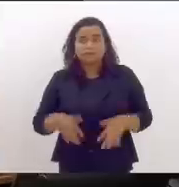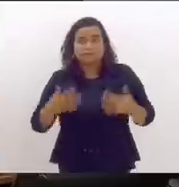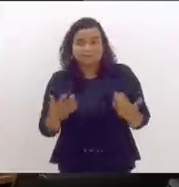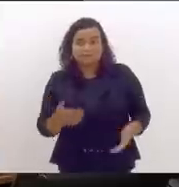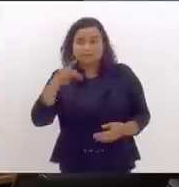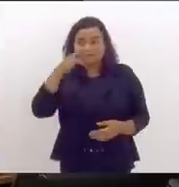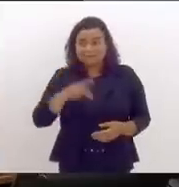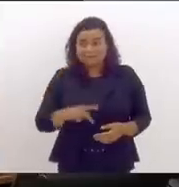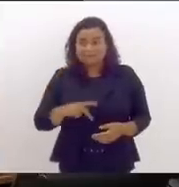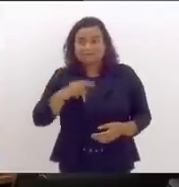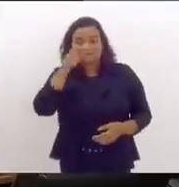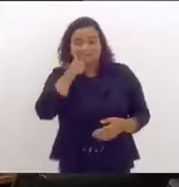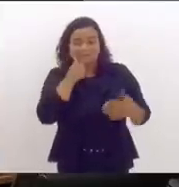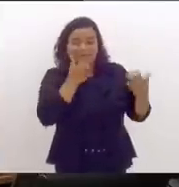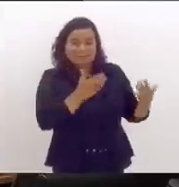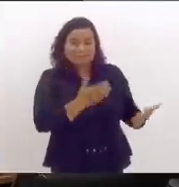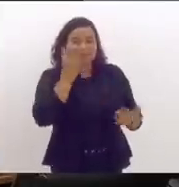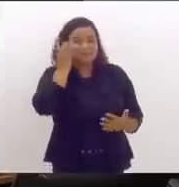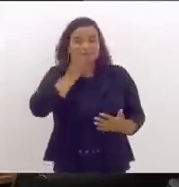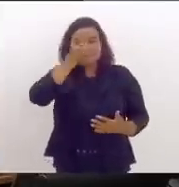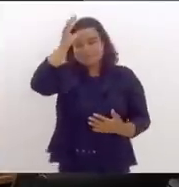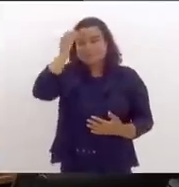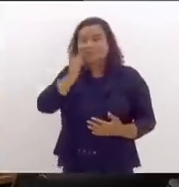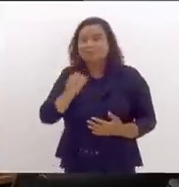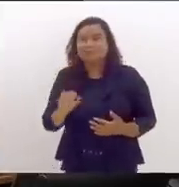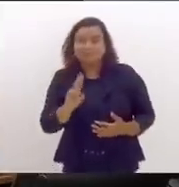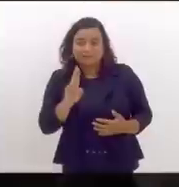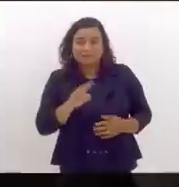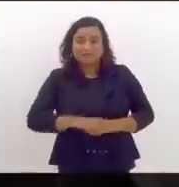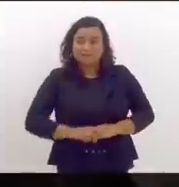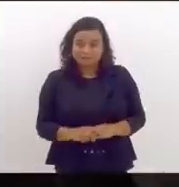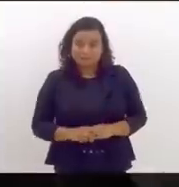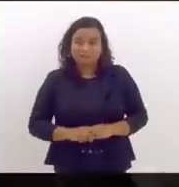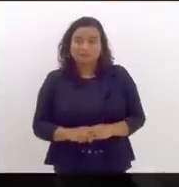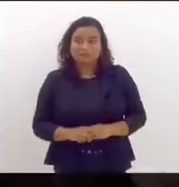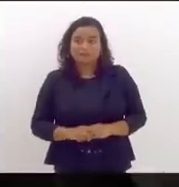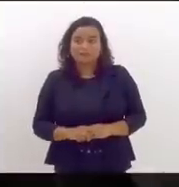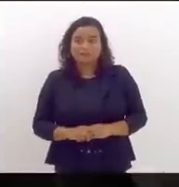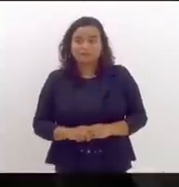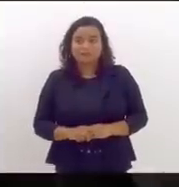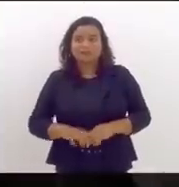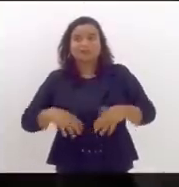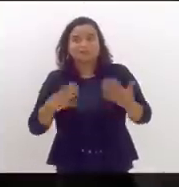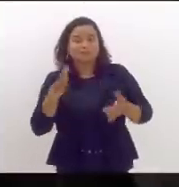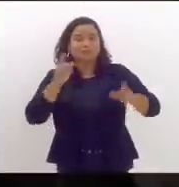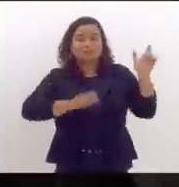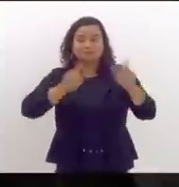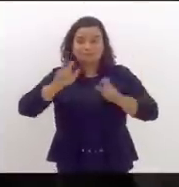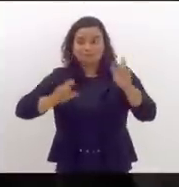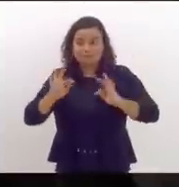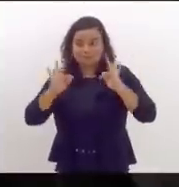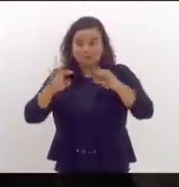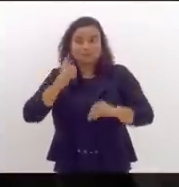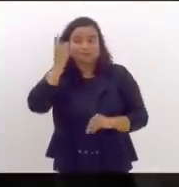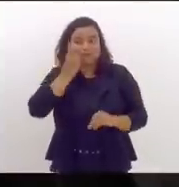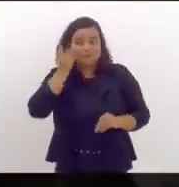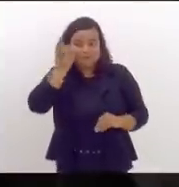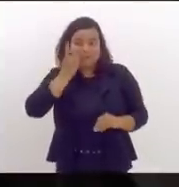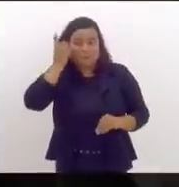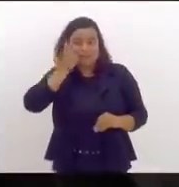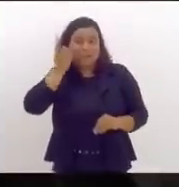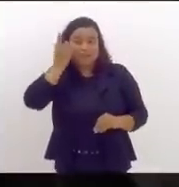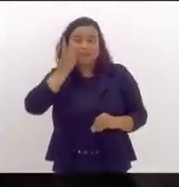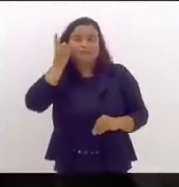senhora Presidente deputada tia Ju senhoras e senhores deputados